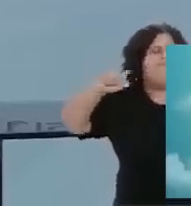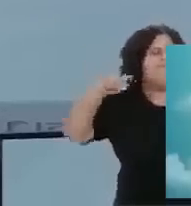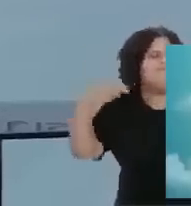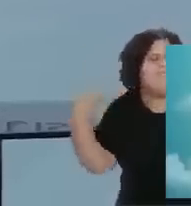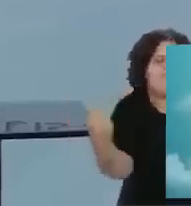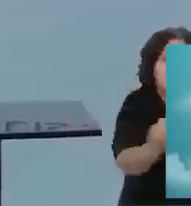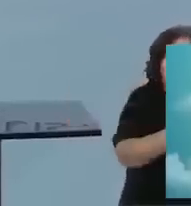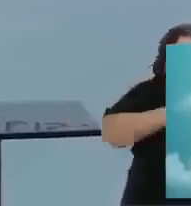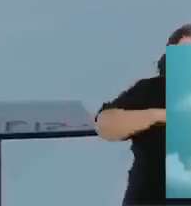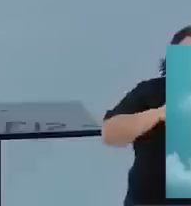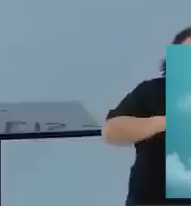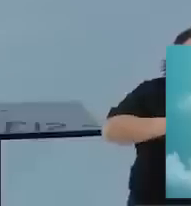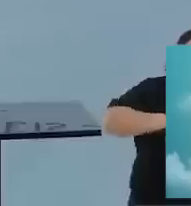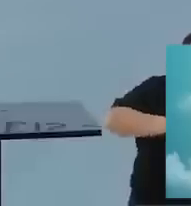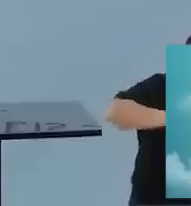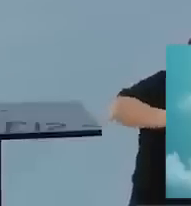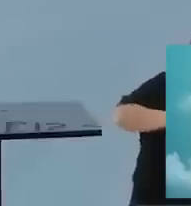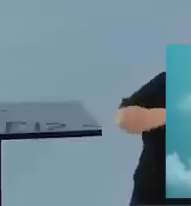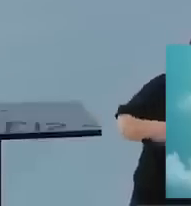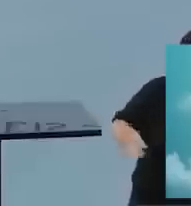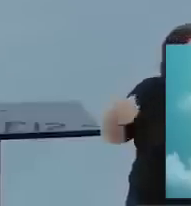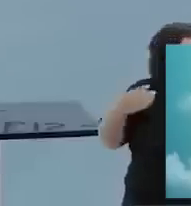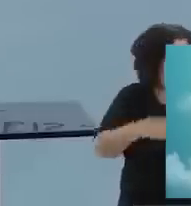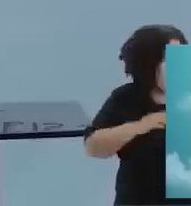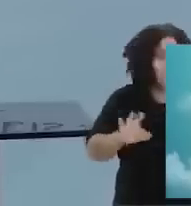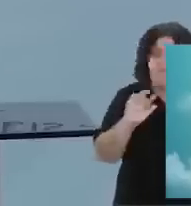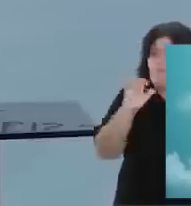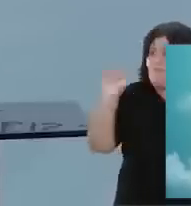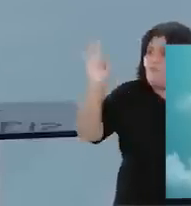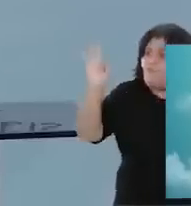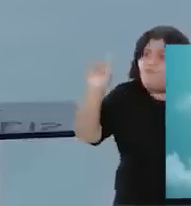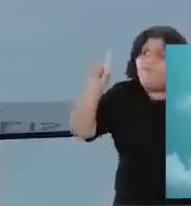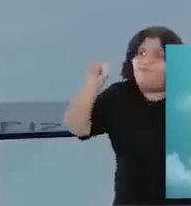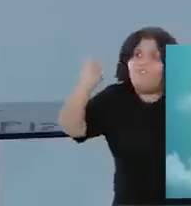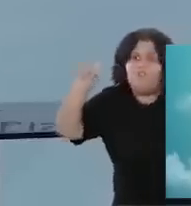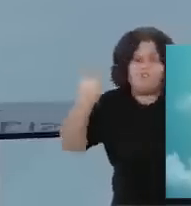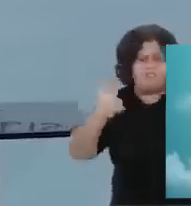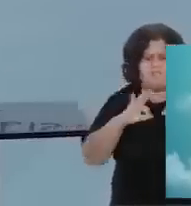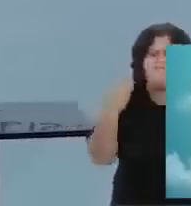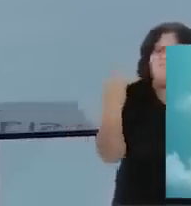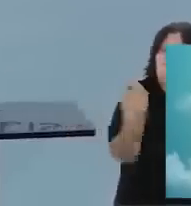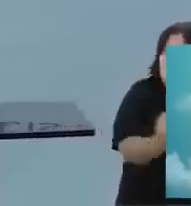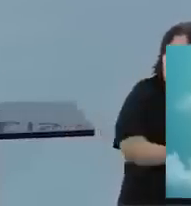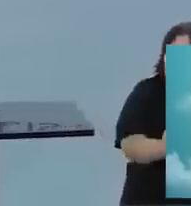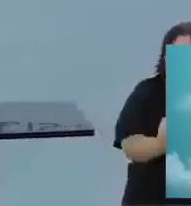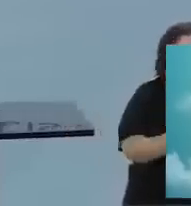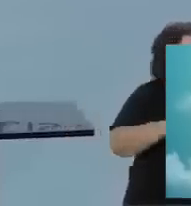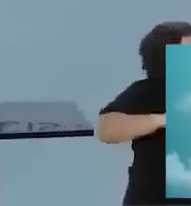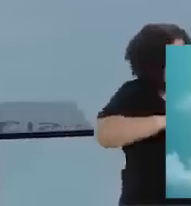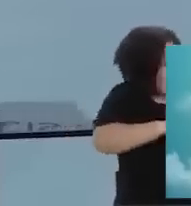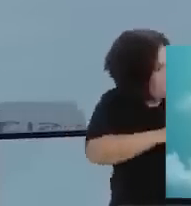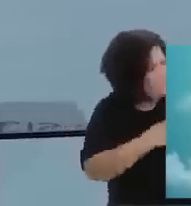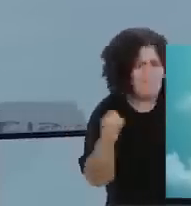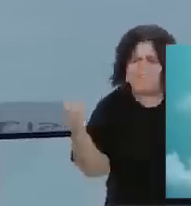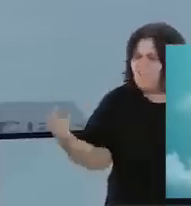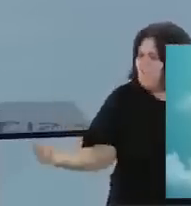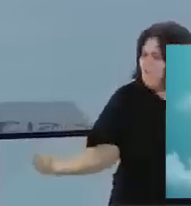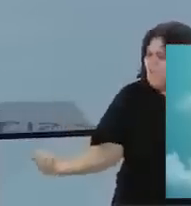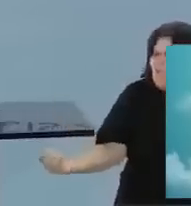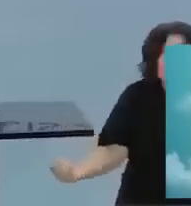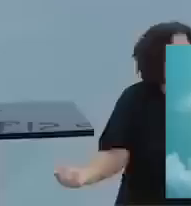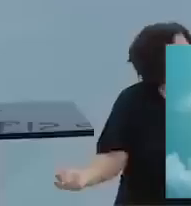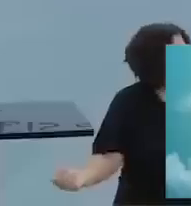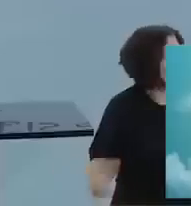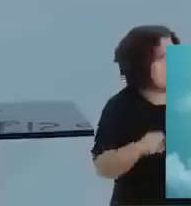é aquele amor de família de sangue. Philos também trata de amor. Então, você vai amar o seu irmão como